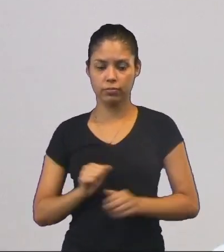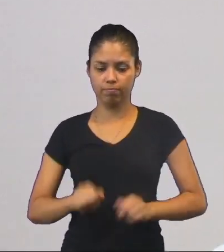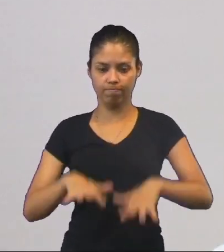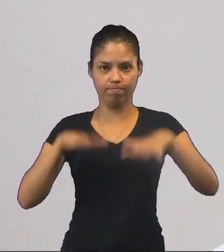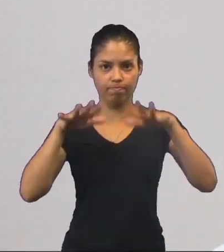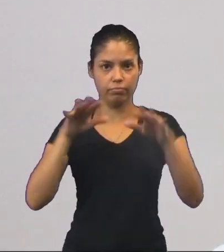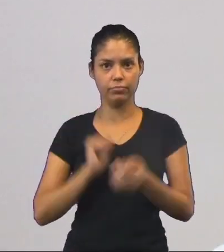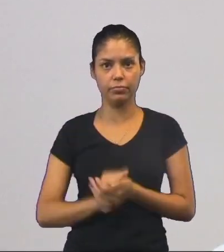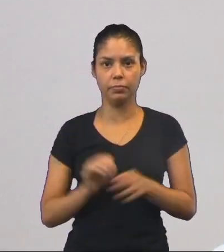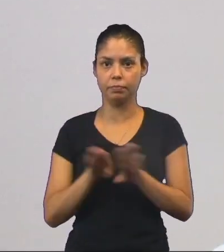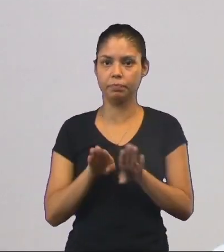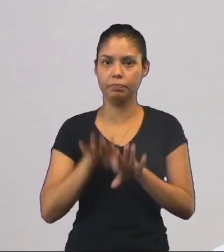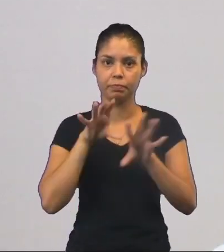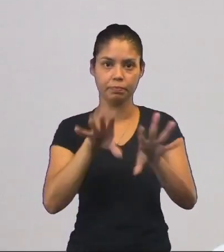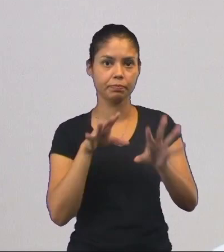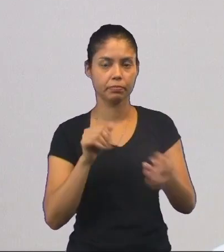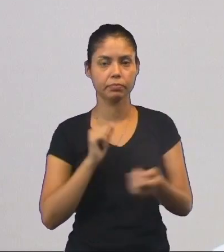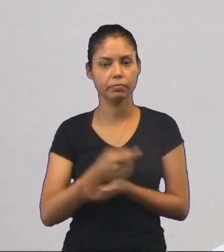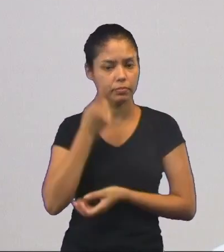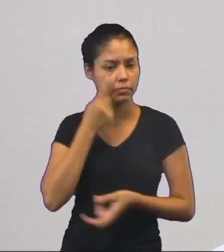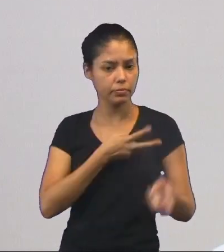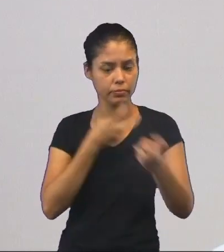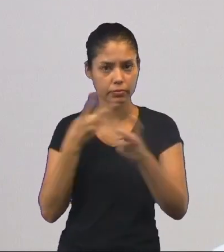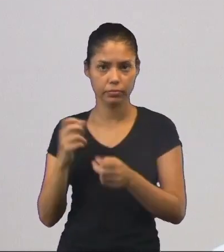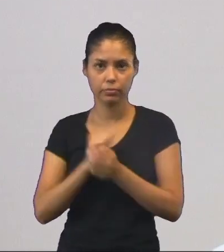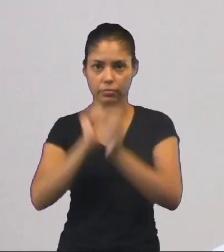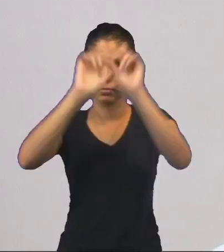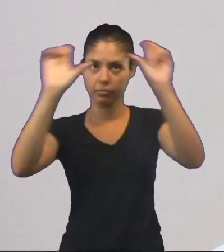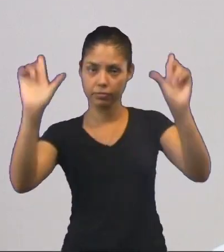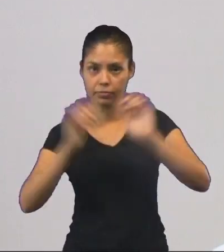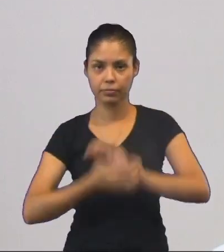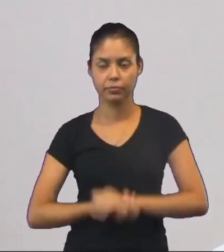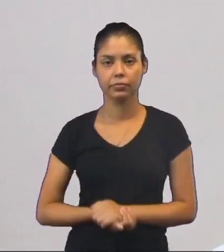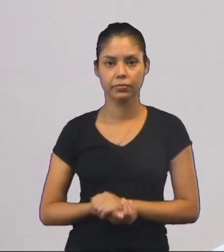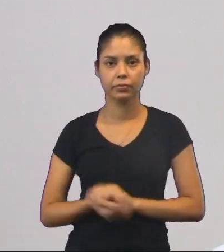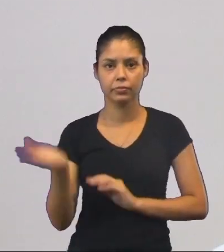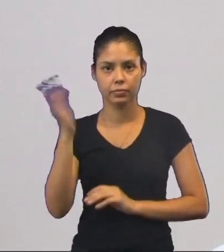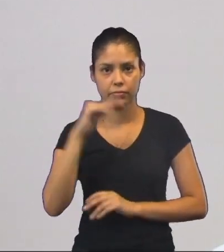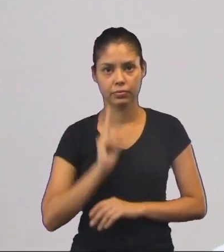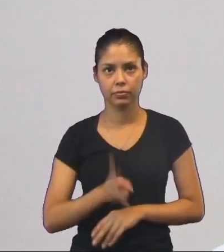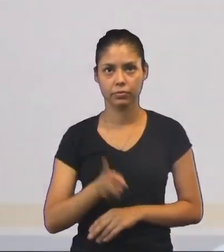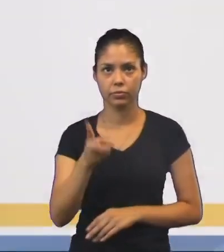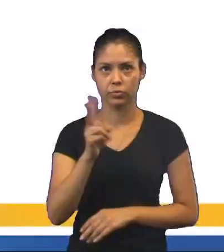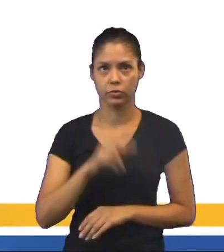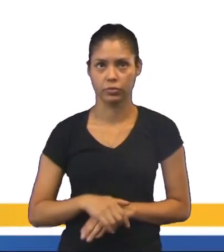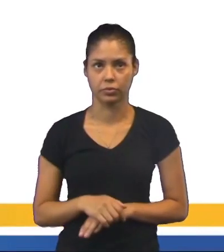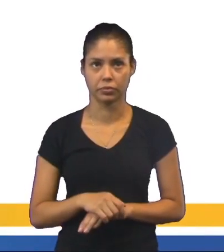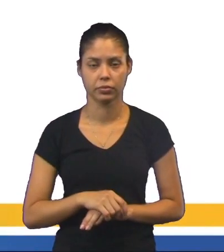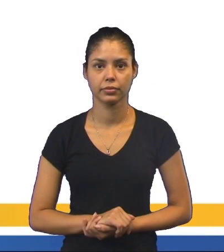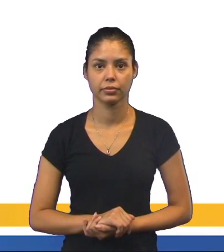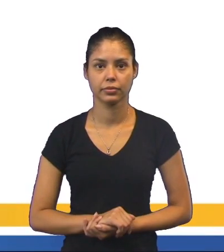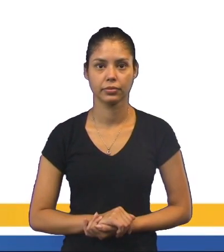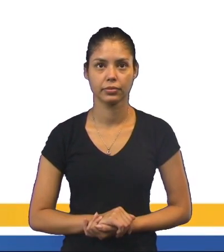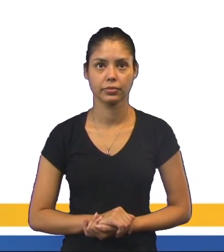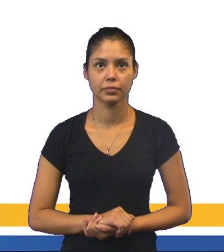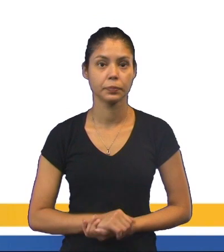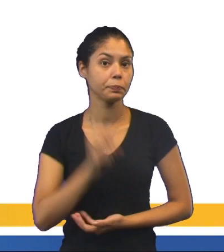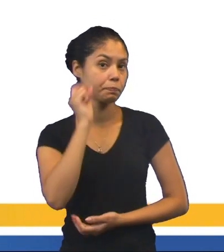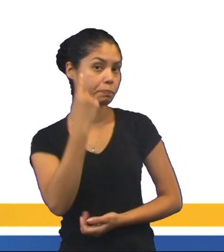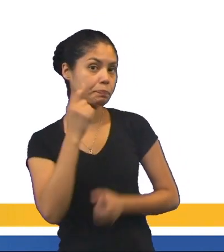assim eles viviam observando o céu. Vamos continuar?